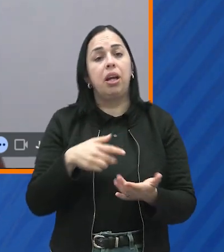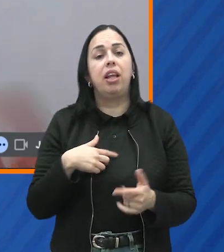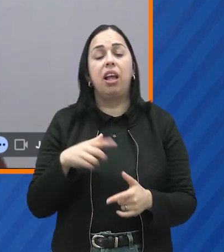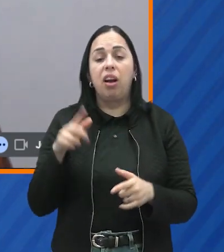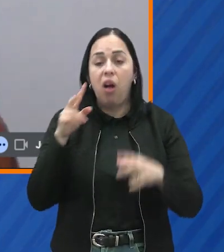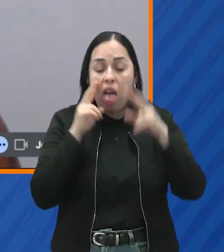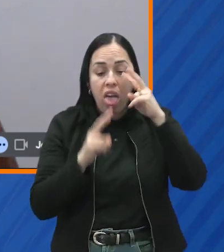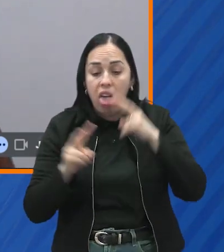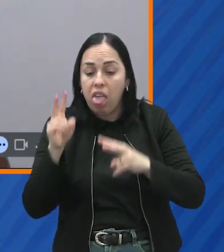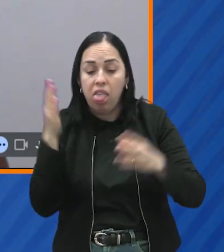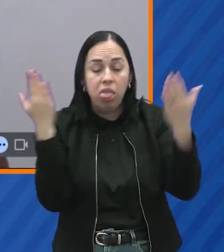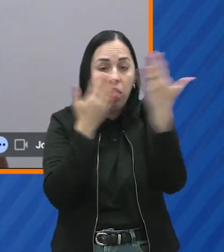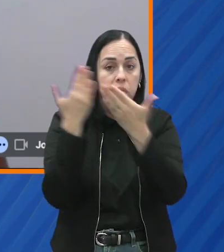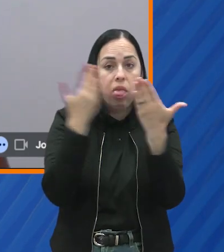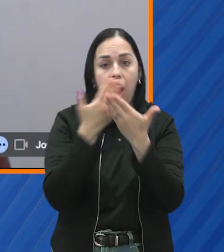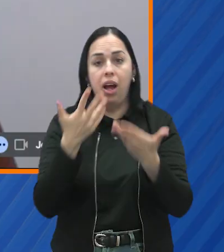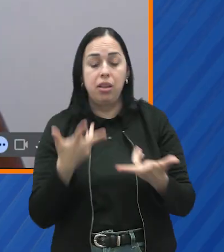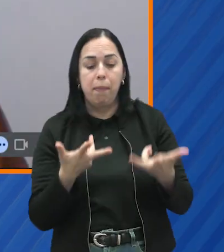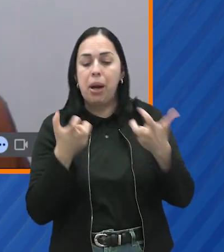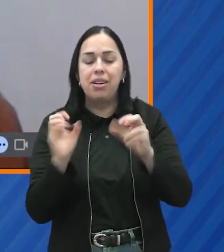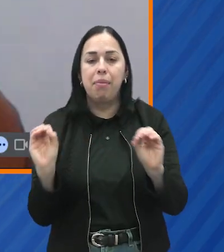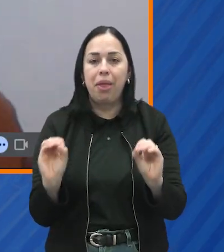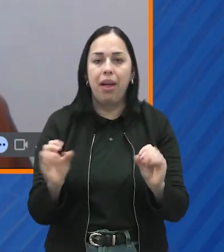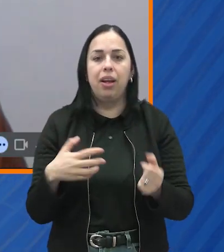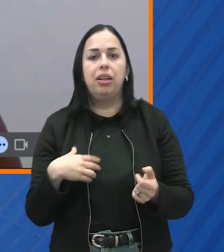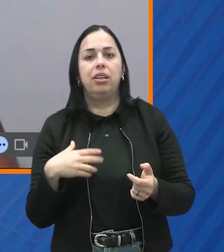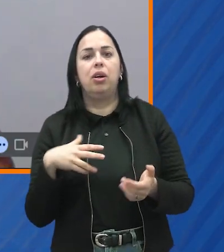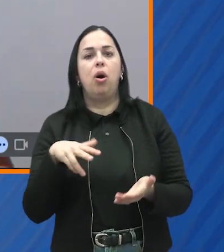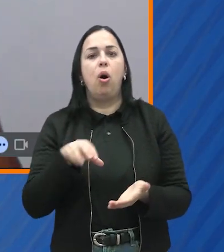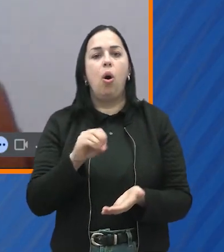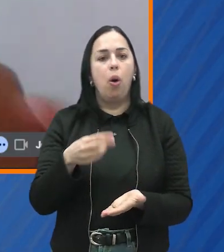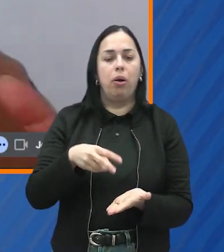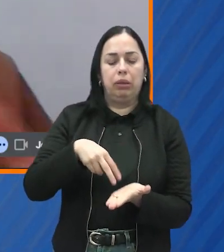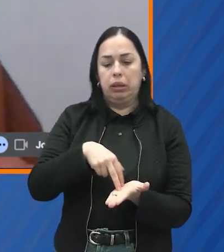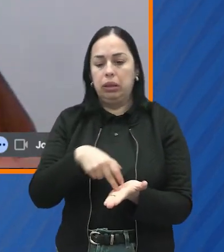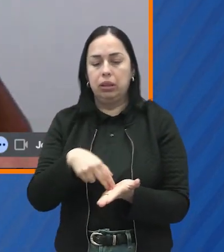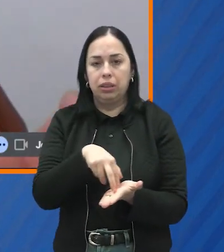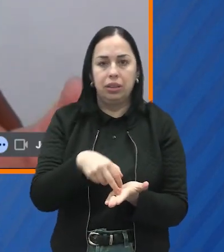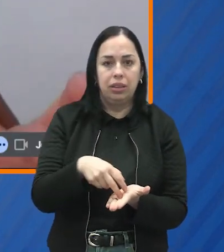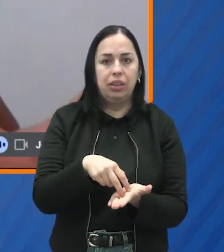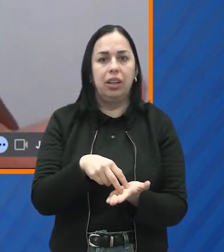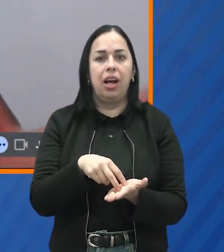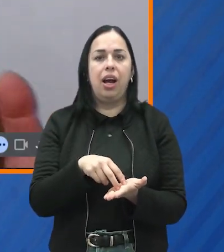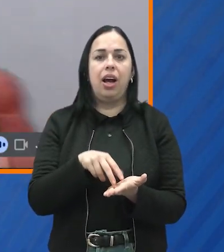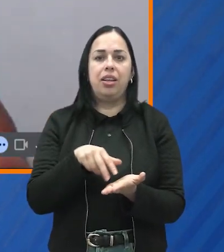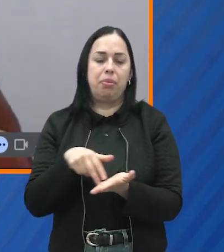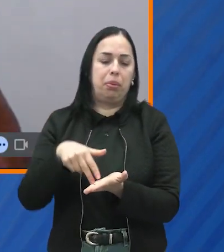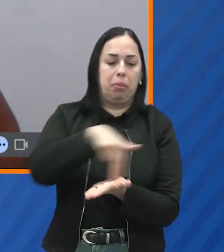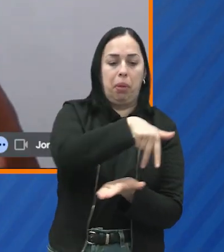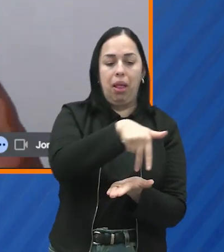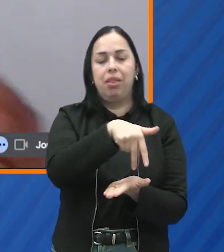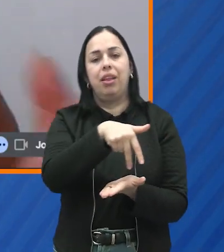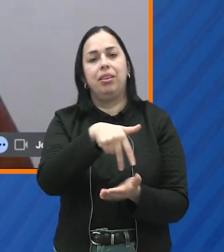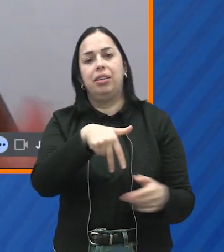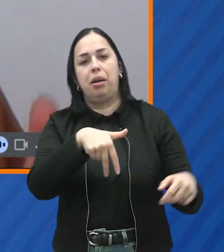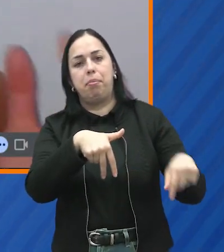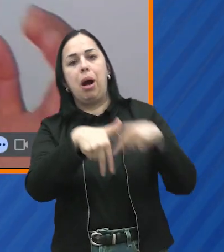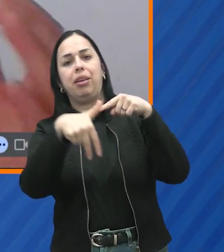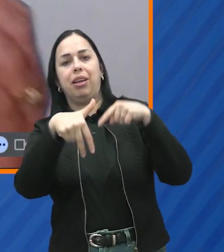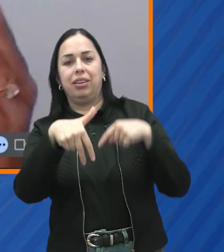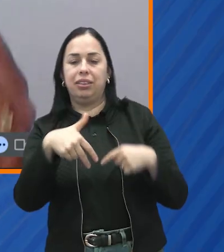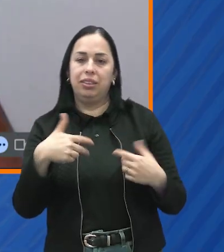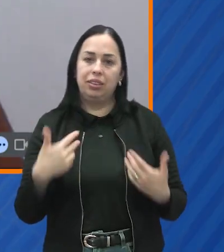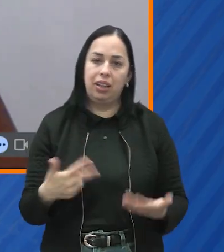está com dificuldade de enxergar mesmo, então não percebe algum objeto, ou demora para perceber, e aí não dá tempo de desviar, e